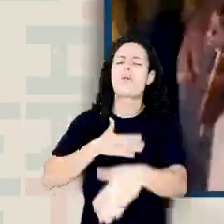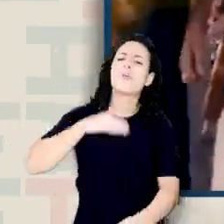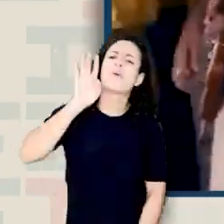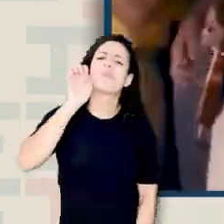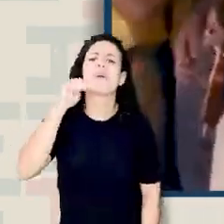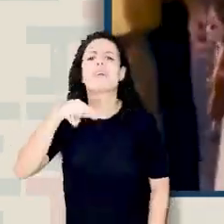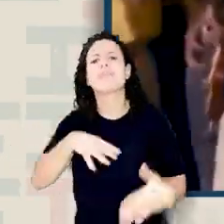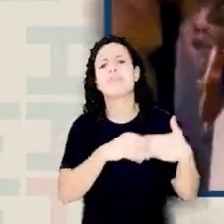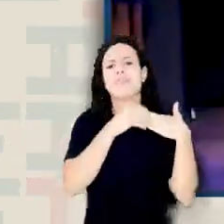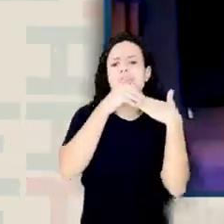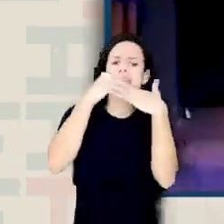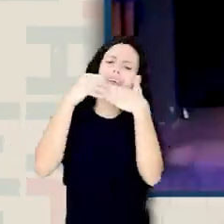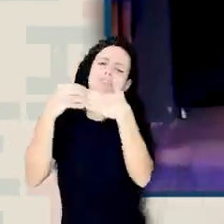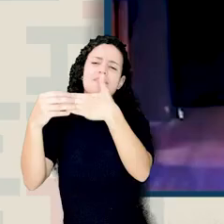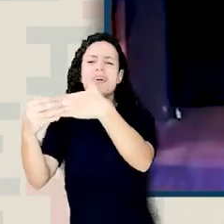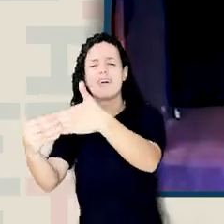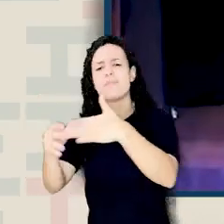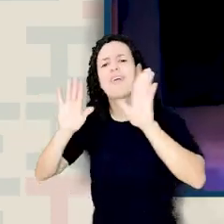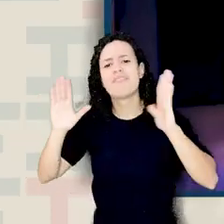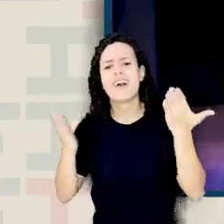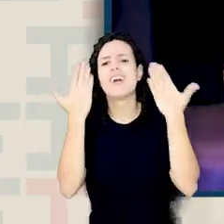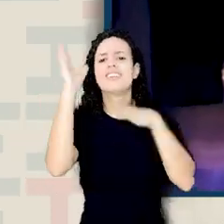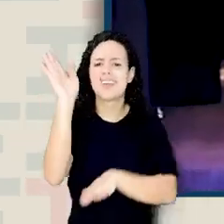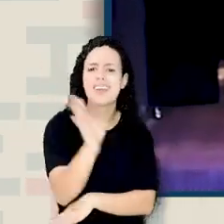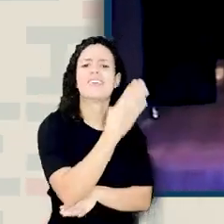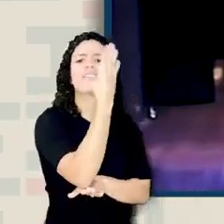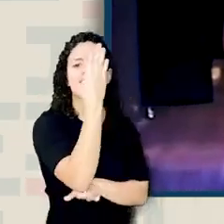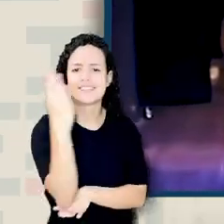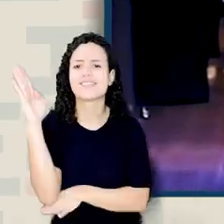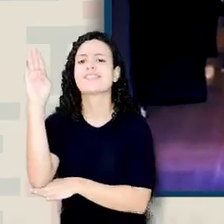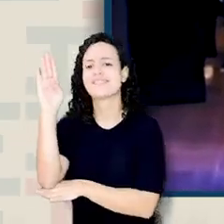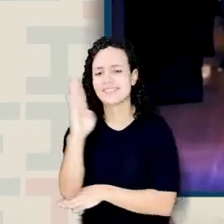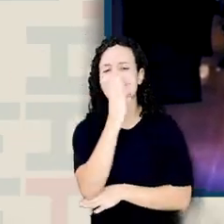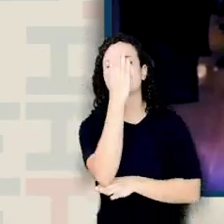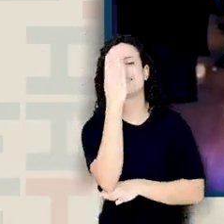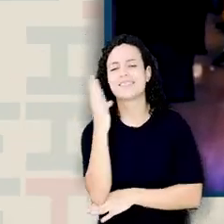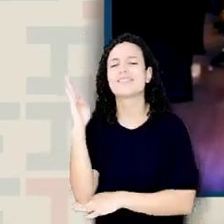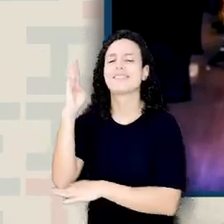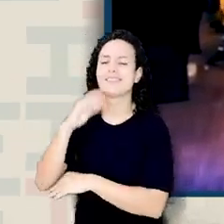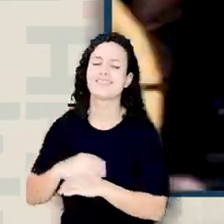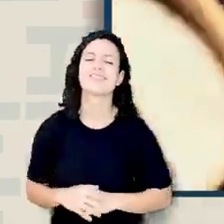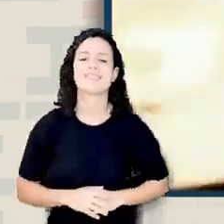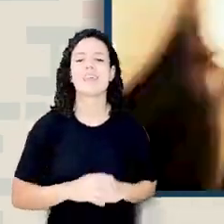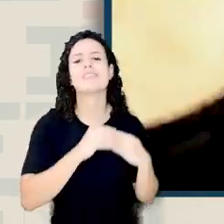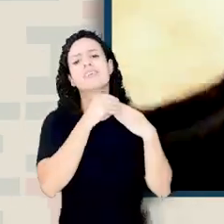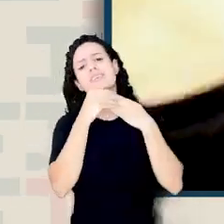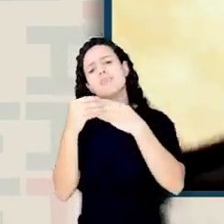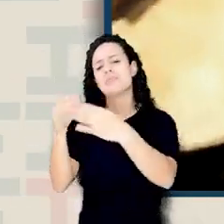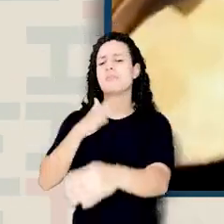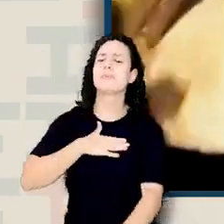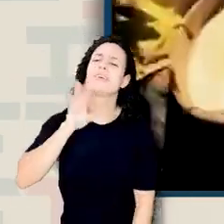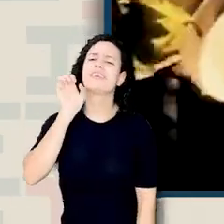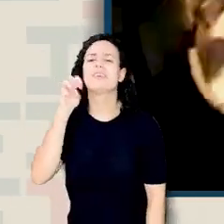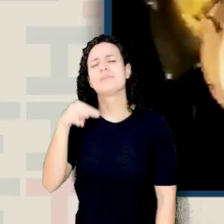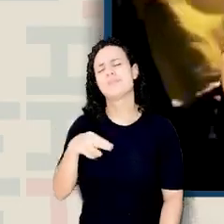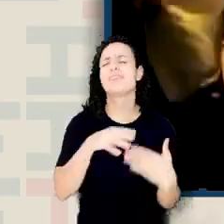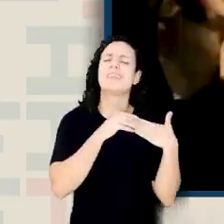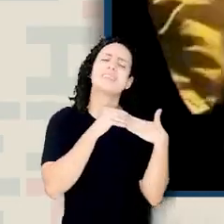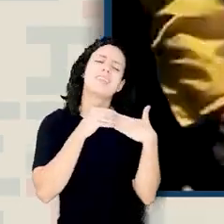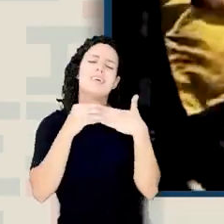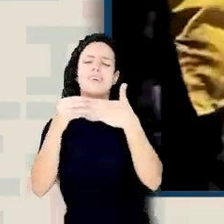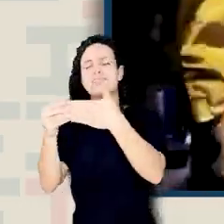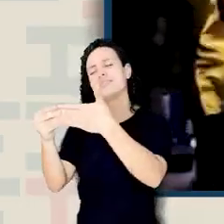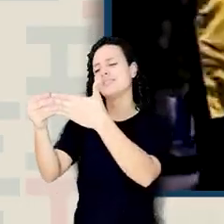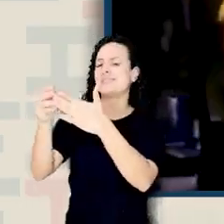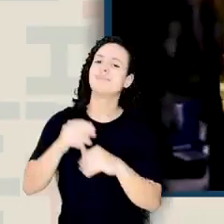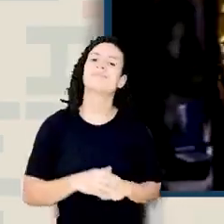leva, meu bem, me leva pro Maracatu. Me leva, meu bem, me